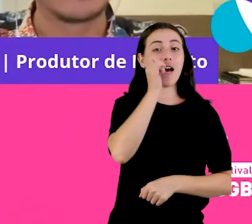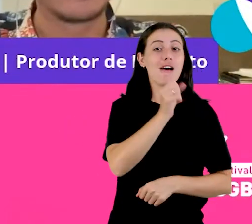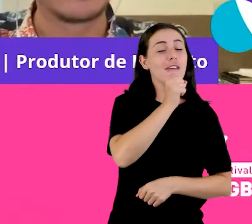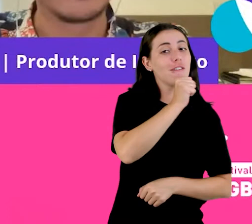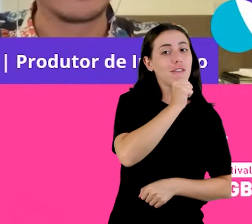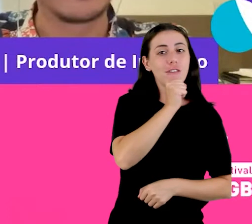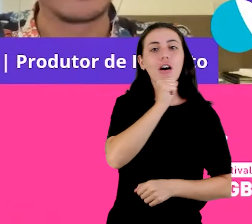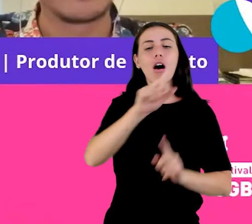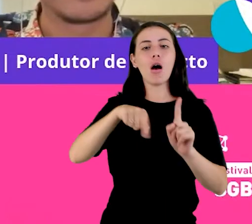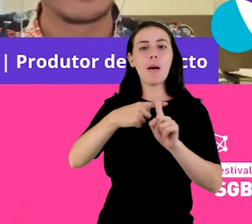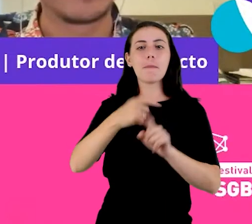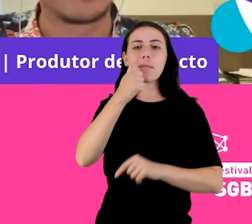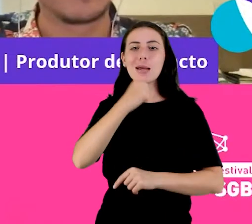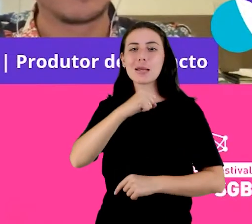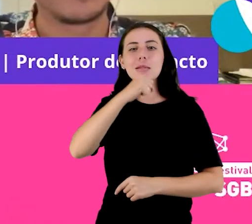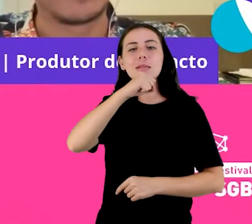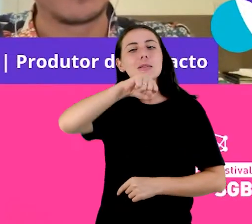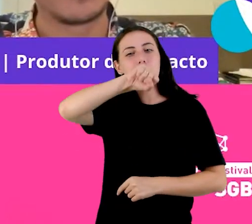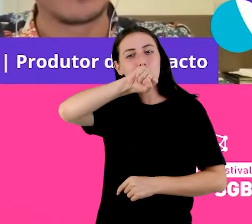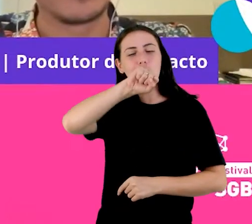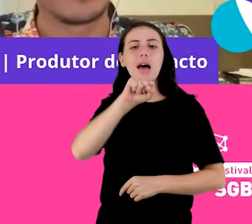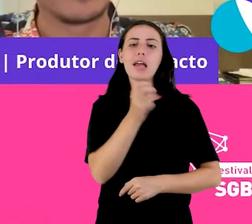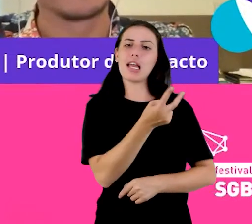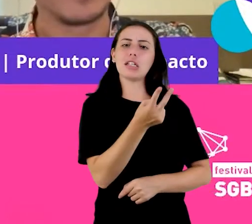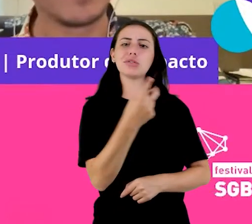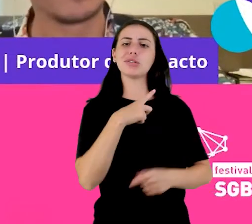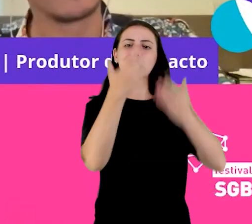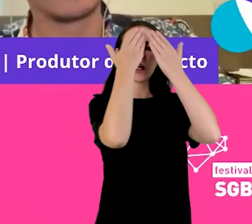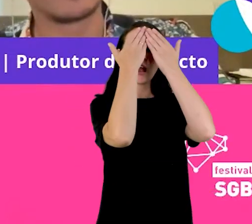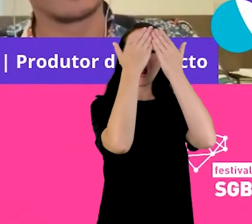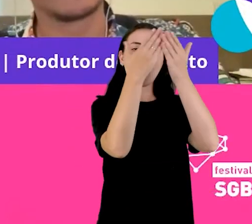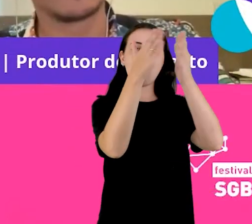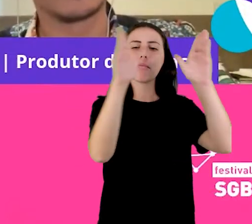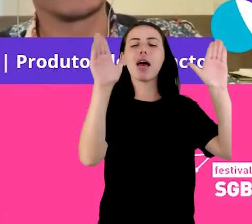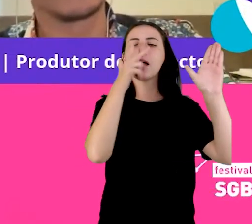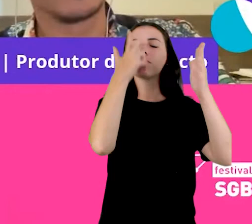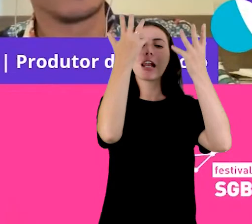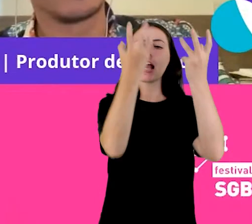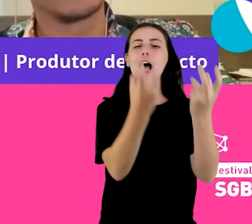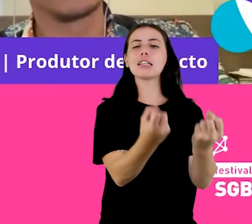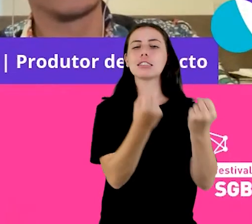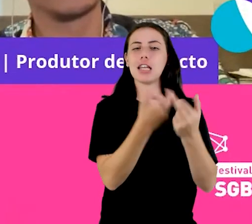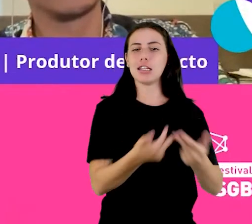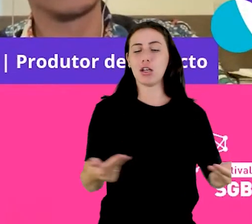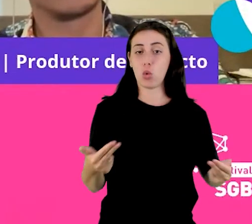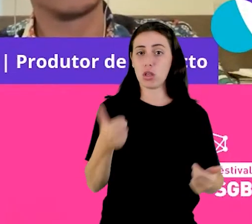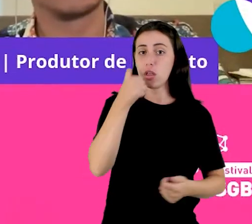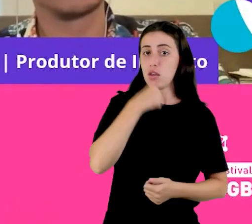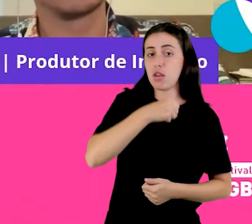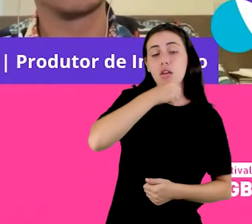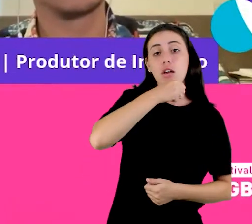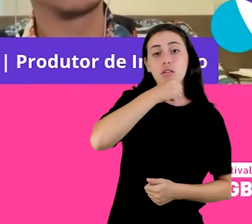Eu ia falar interessante porque a gente está falando de 3 gerações no documentário, em que a avó e a mãe têm uma cabeça